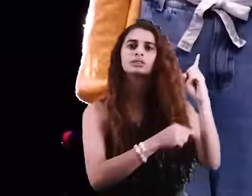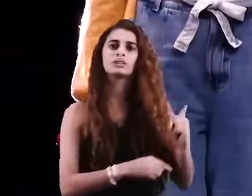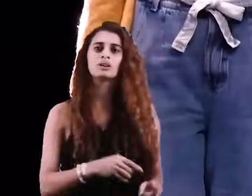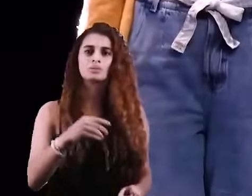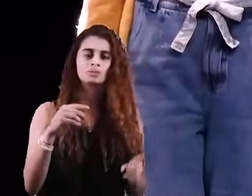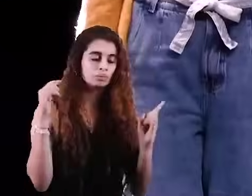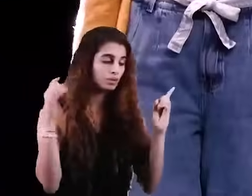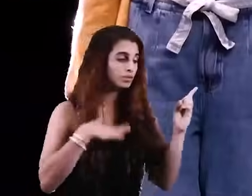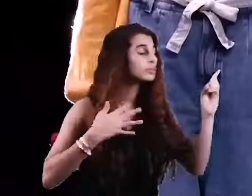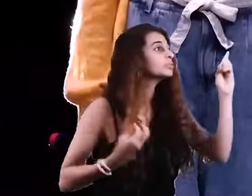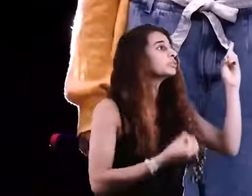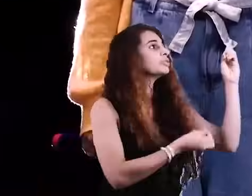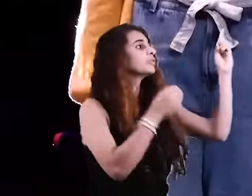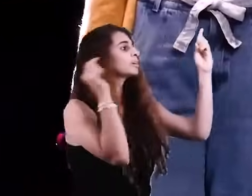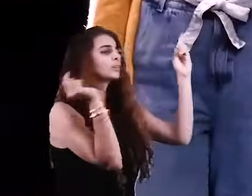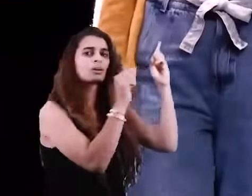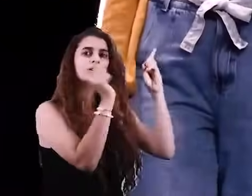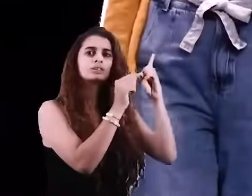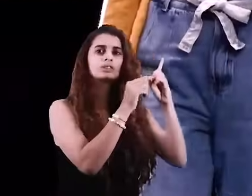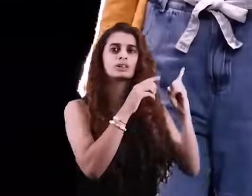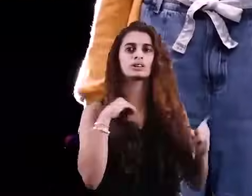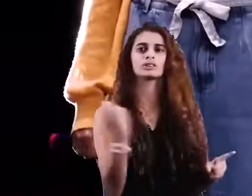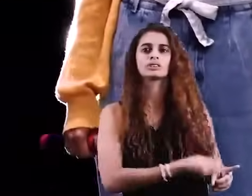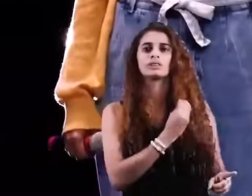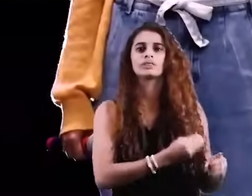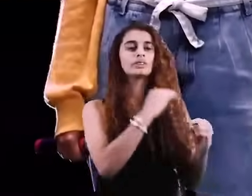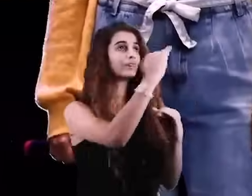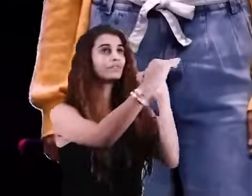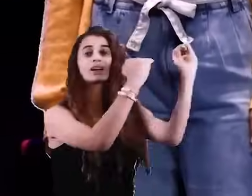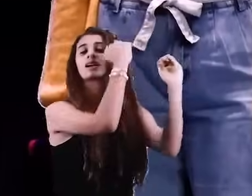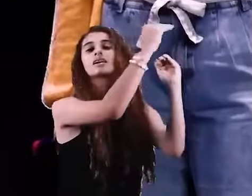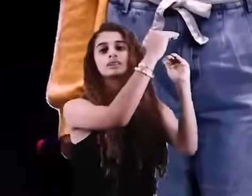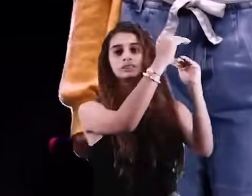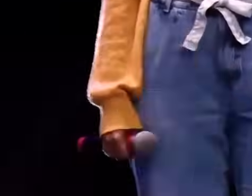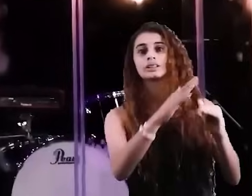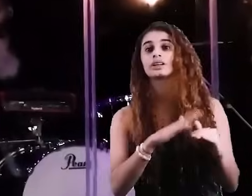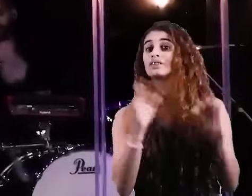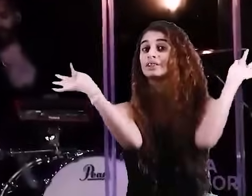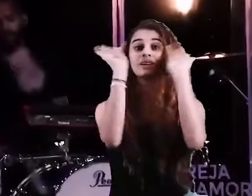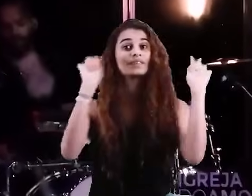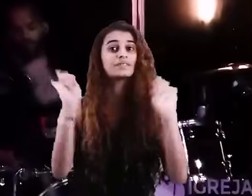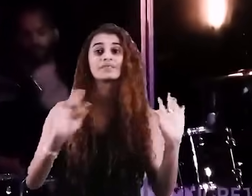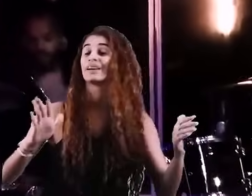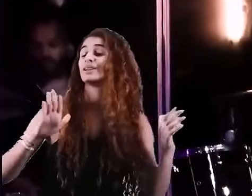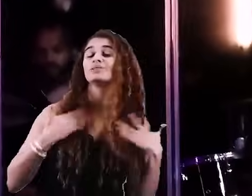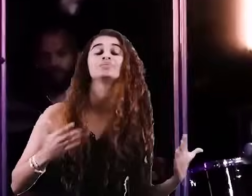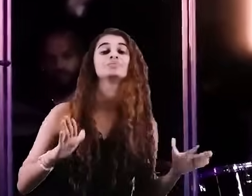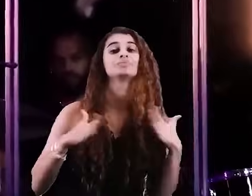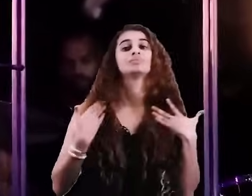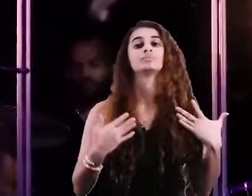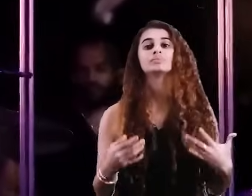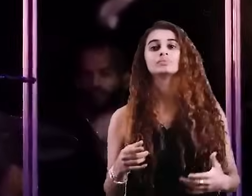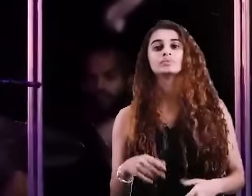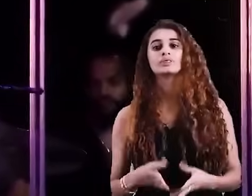de Deus, nossa vida vai ter sentido, gente. Vai ter alegria, vai ter paz. Tem muita gente